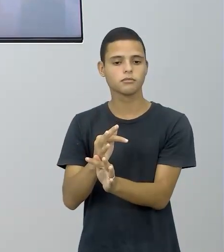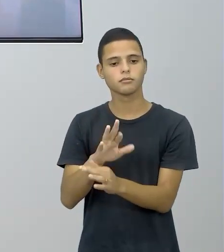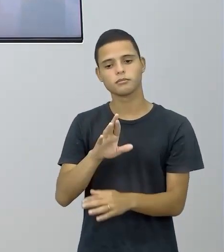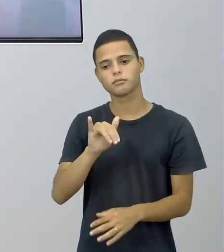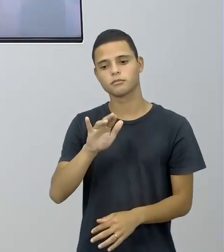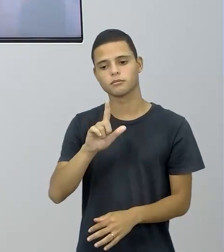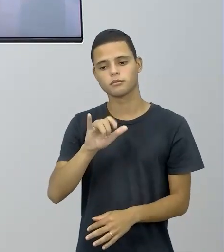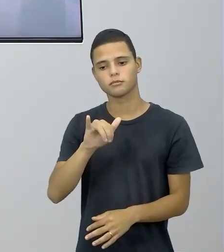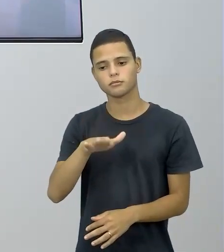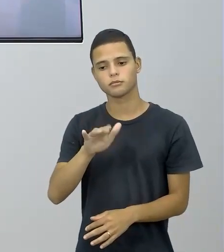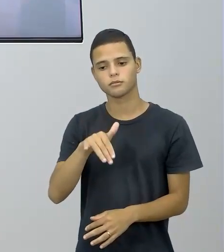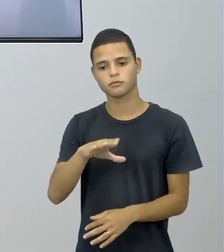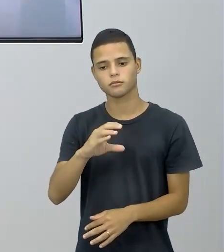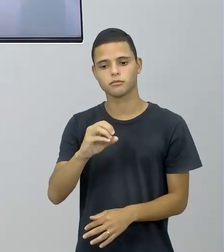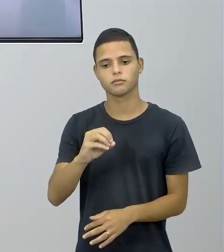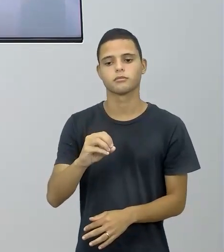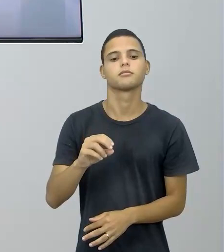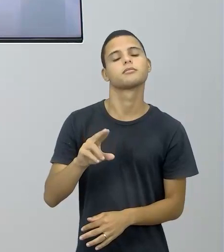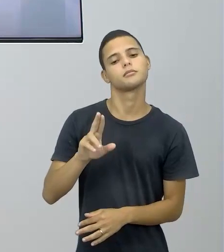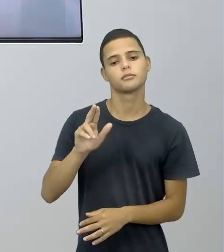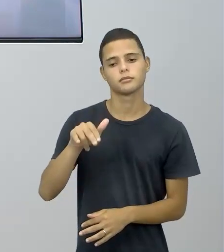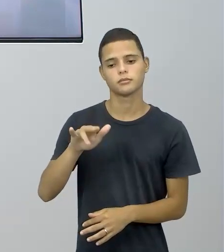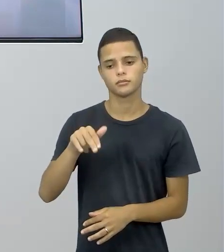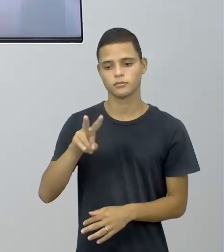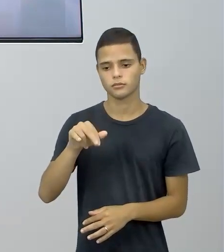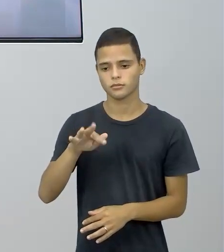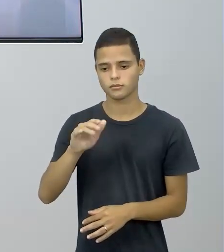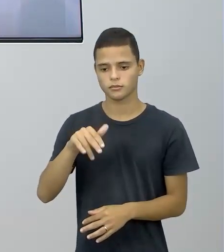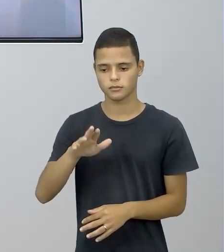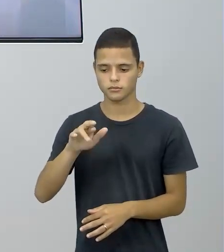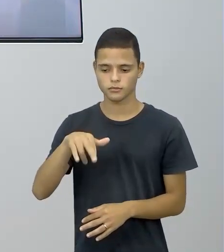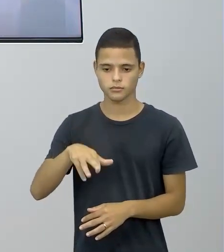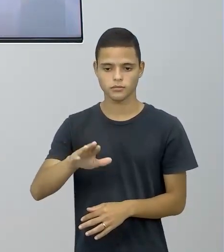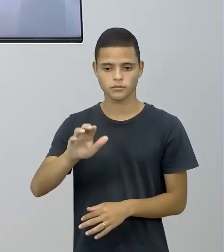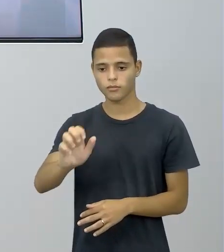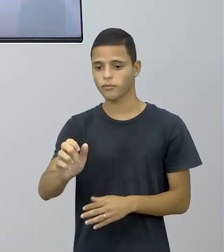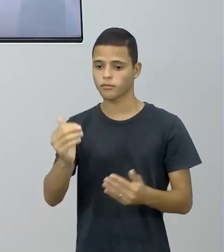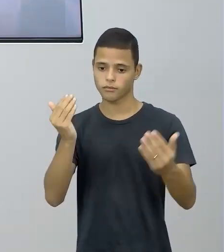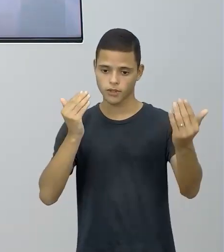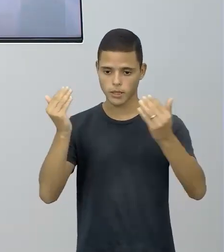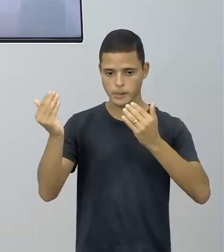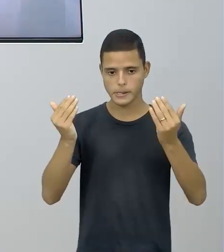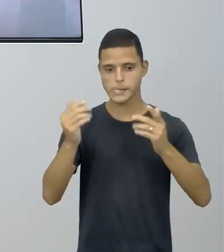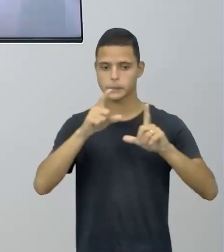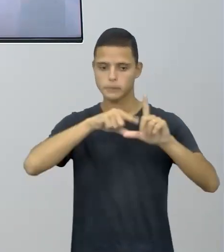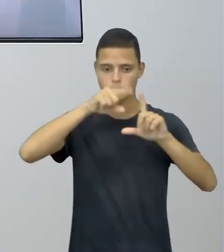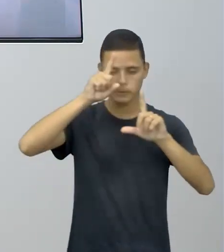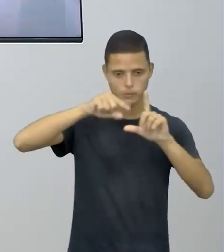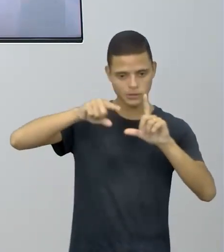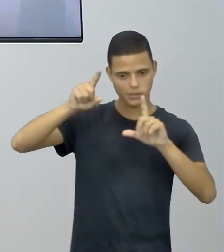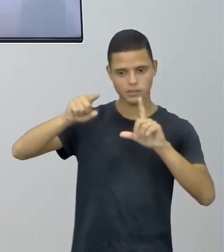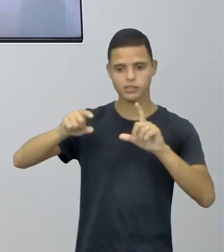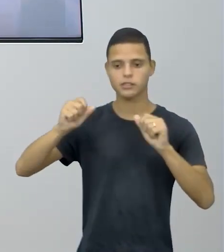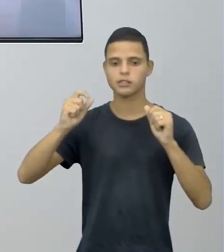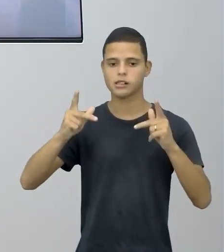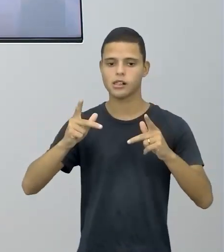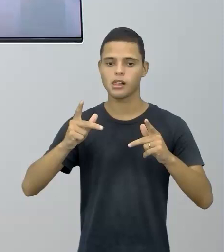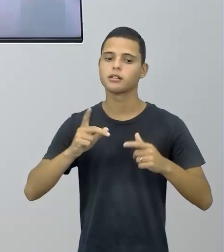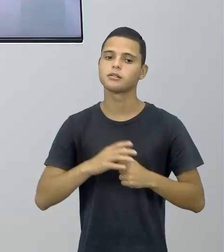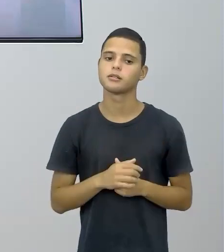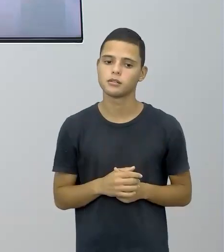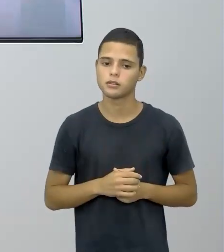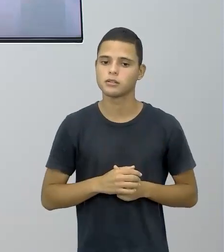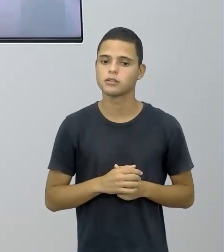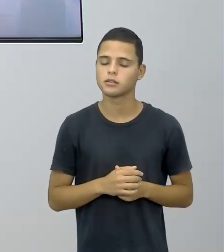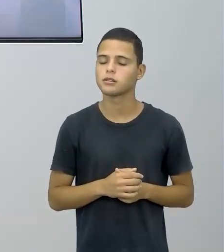uniforme, e comparar esse movimento com gráficos de matemática financeira, de mercado financeiro. Então, ficou aí para